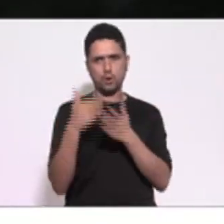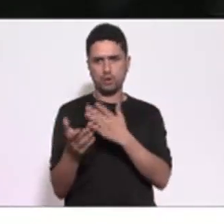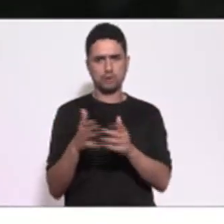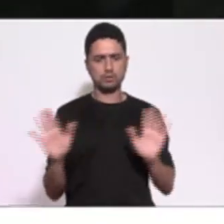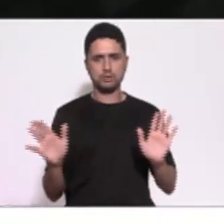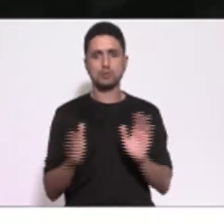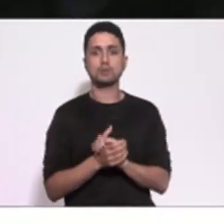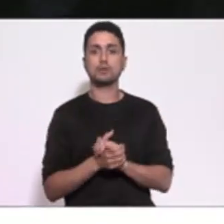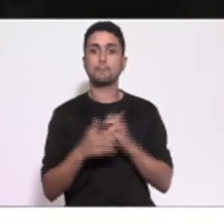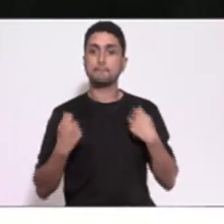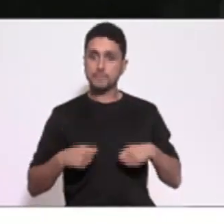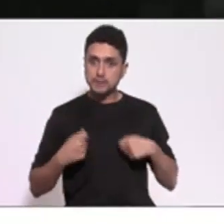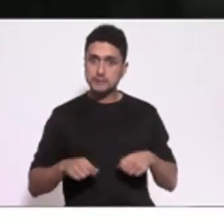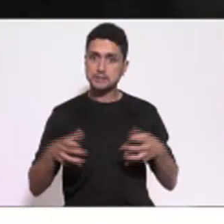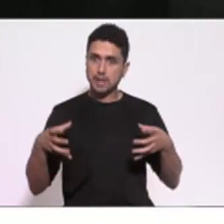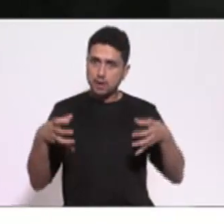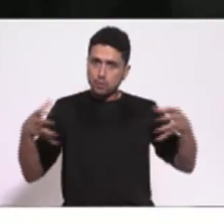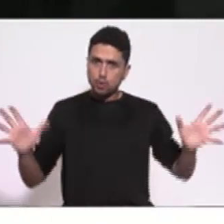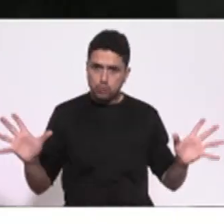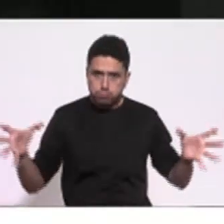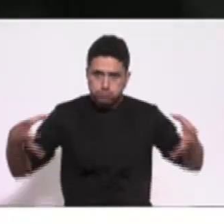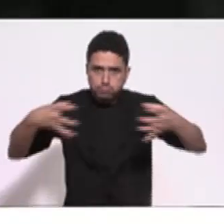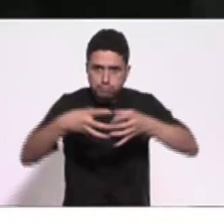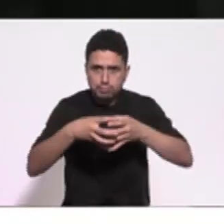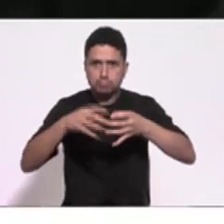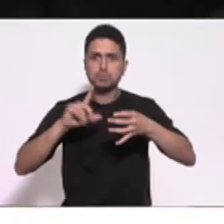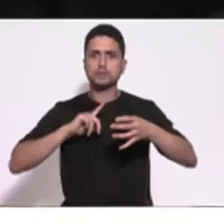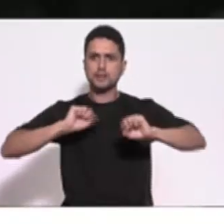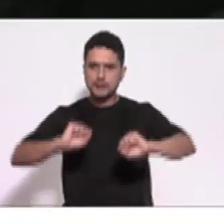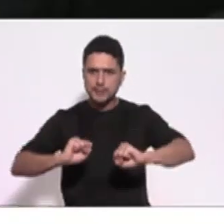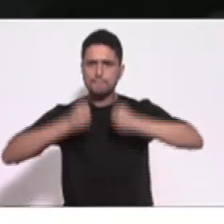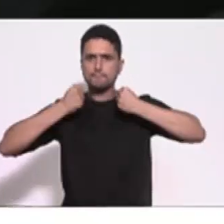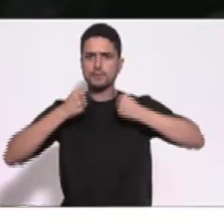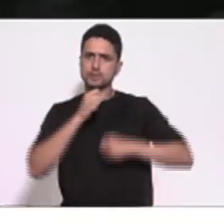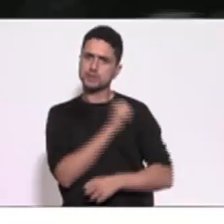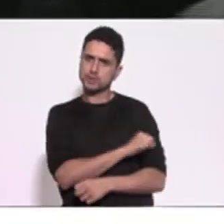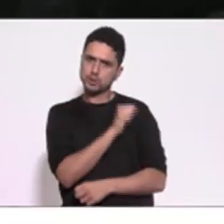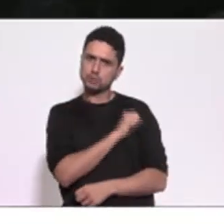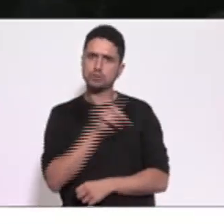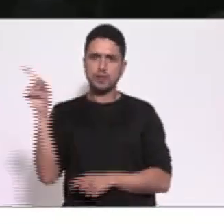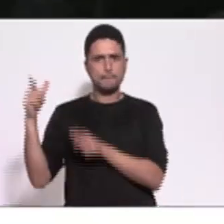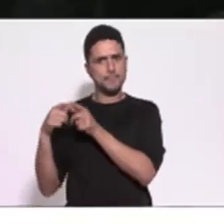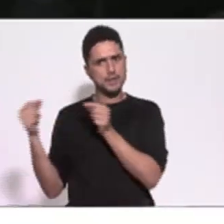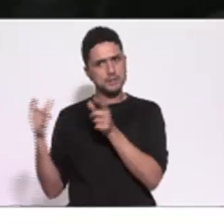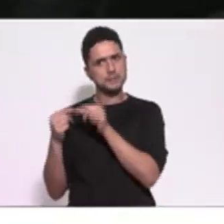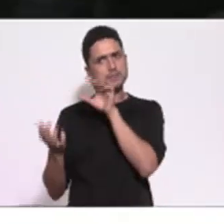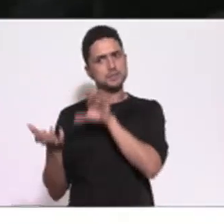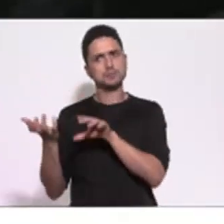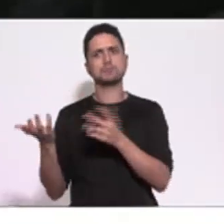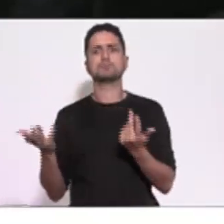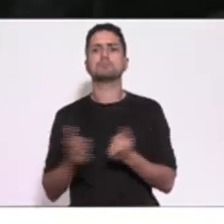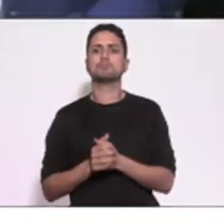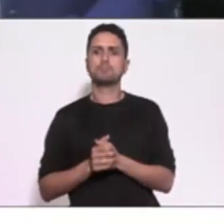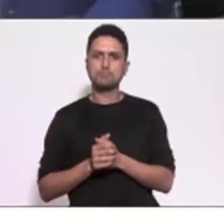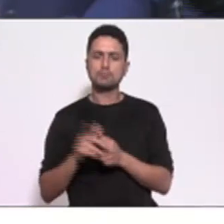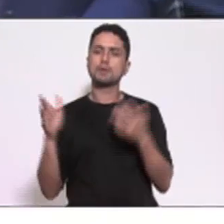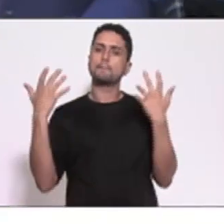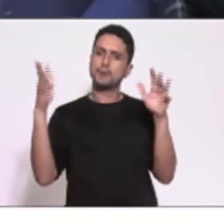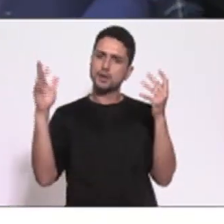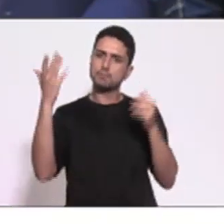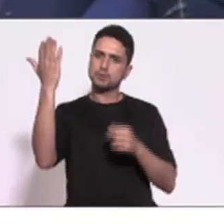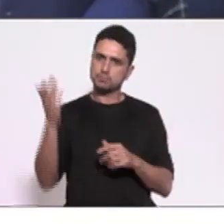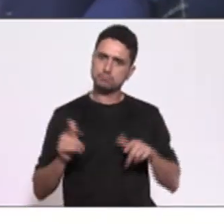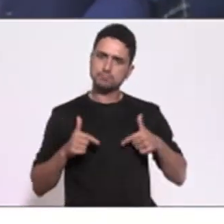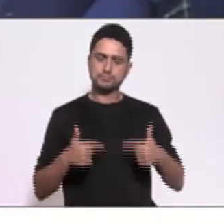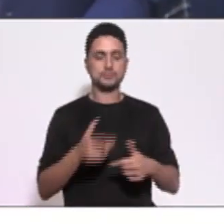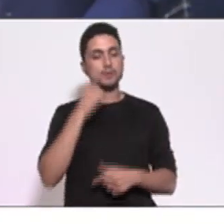federal bairrista, que defenda quais são os grandes interesses do Rio em Brasília. Então, parabéns, Vossa Excelência, pela iniciativa.